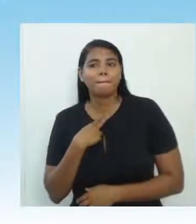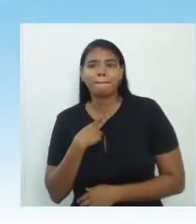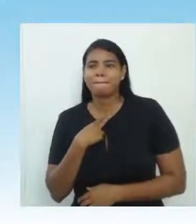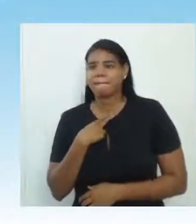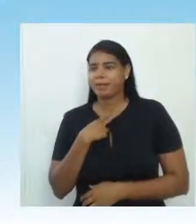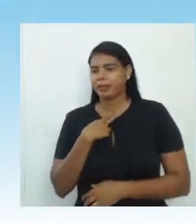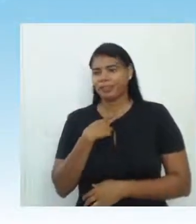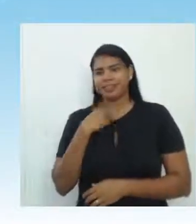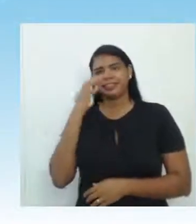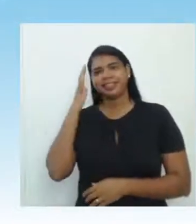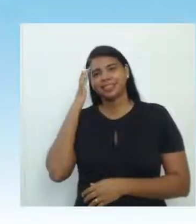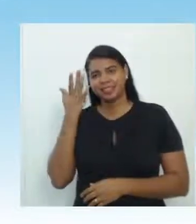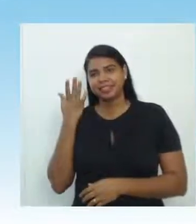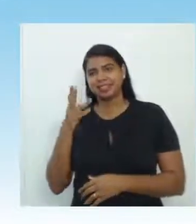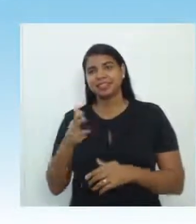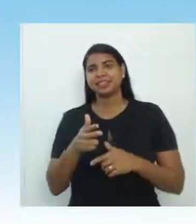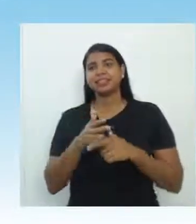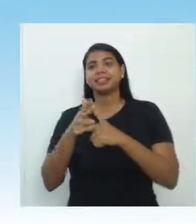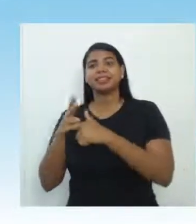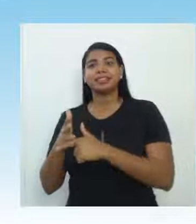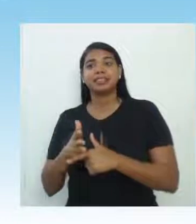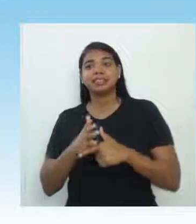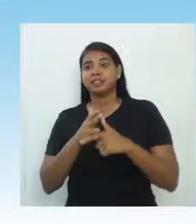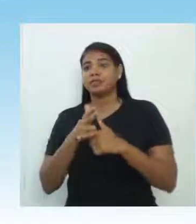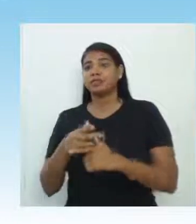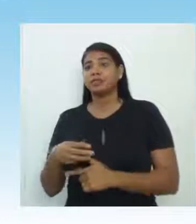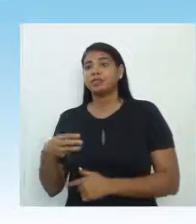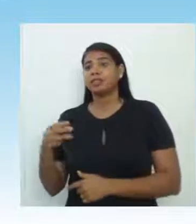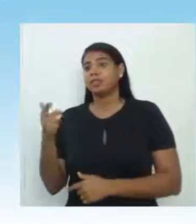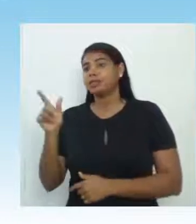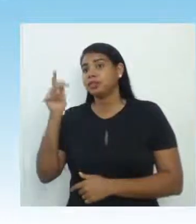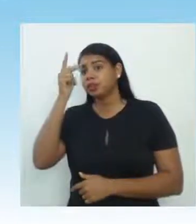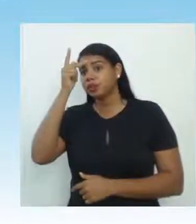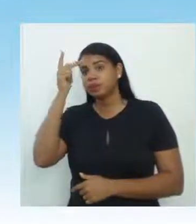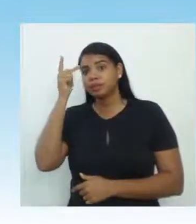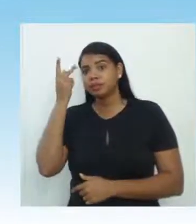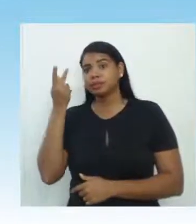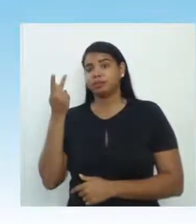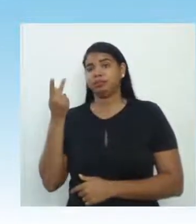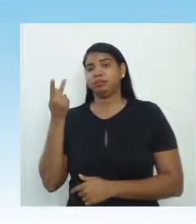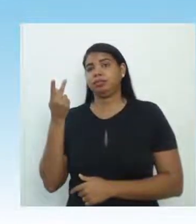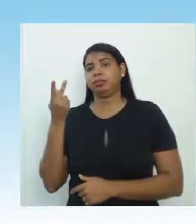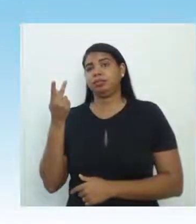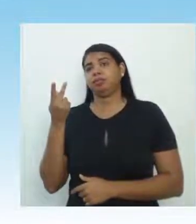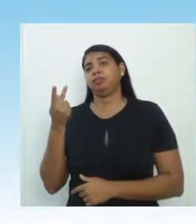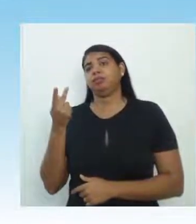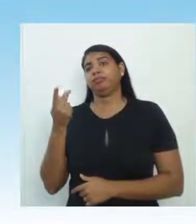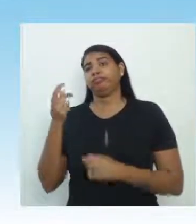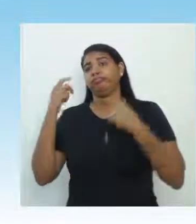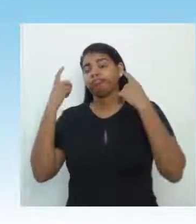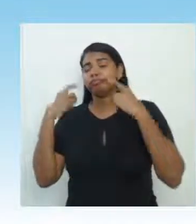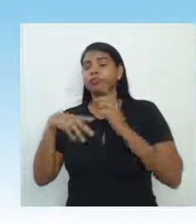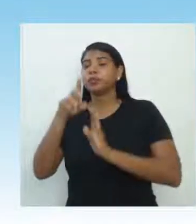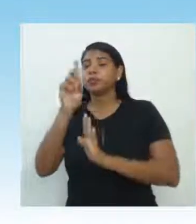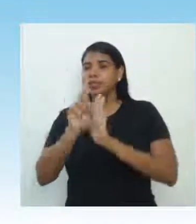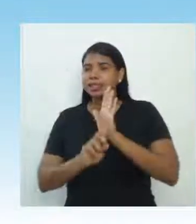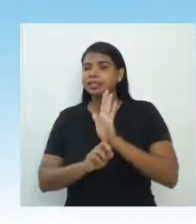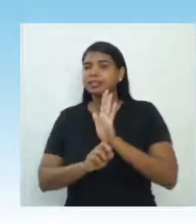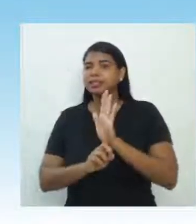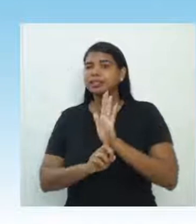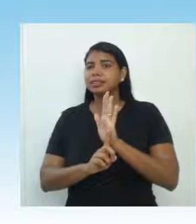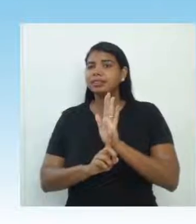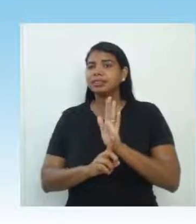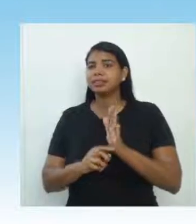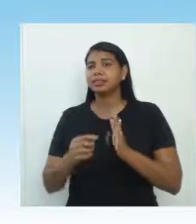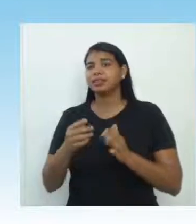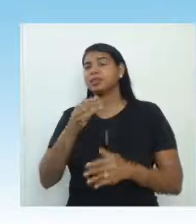expressar, né, o vídeo, a imagem de uma terceira pessoa na intimidade, porque isso viola justamente esse direito, né, de você